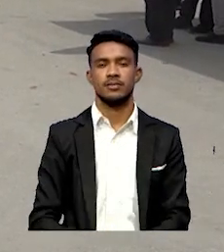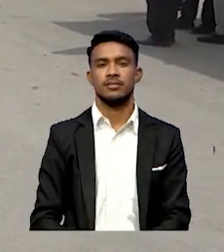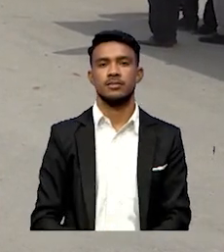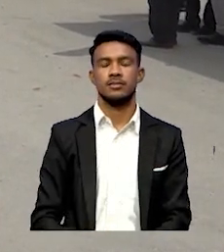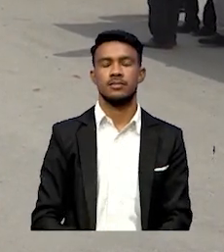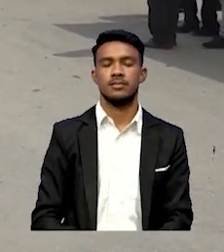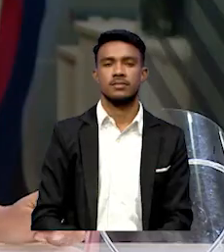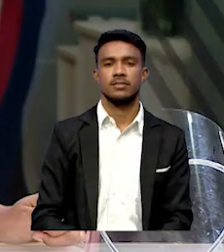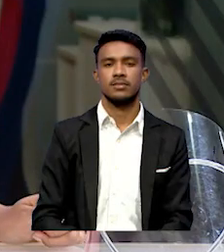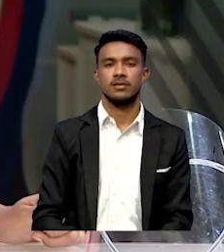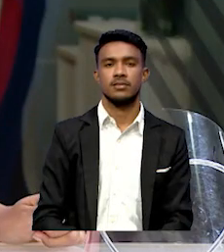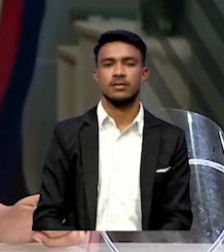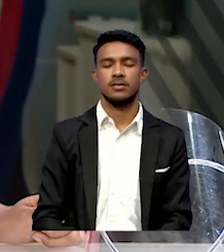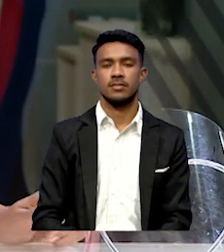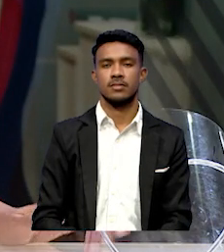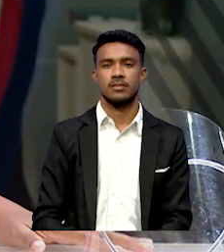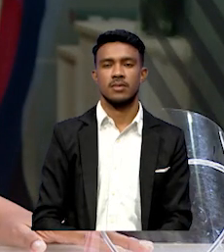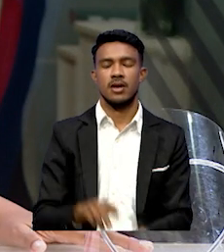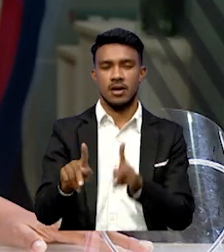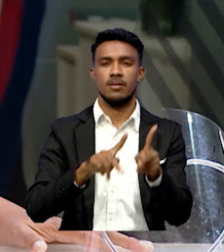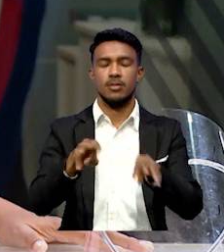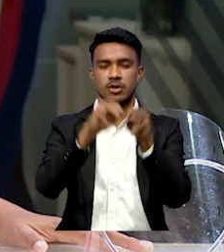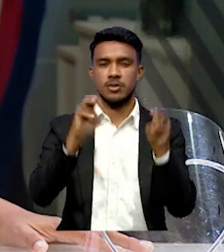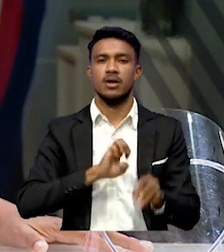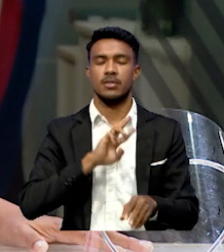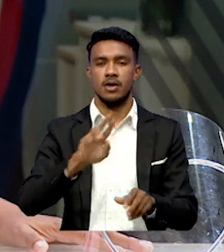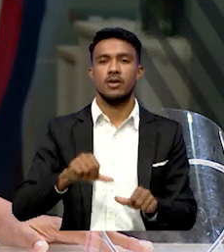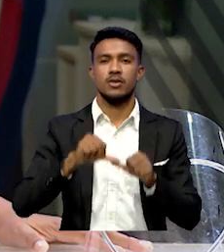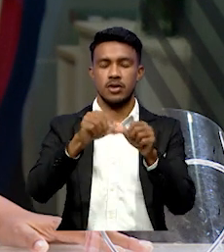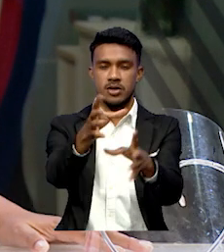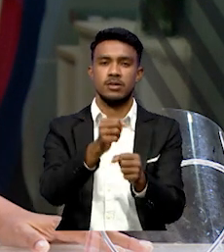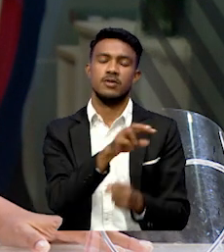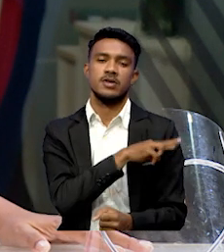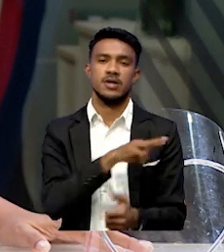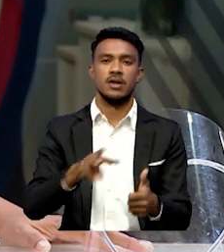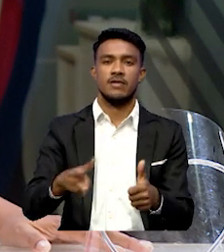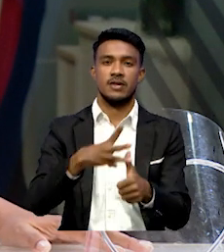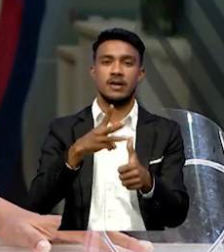Silva, GMN. Comunidade em município Ermeira continua sem vacina da Tolo.